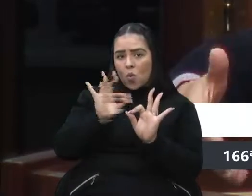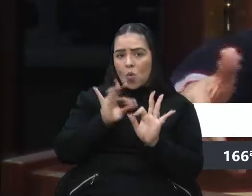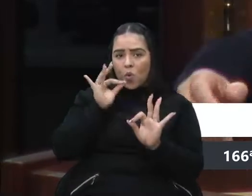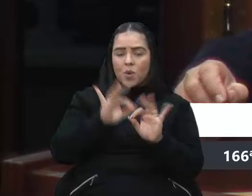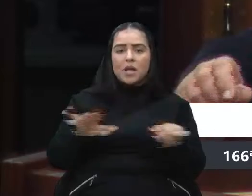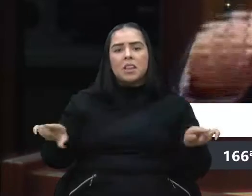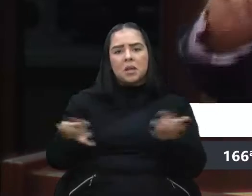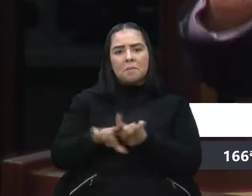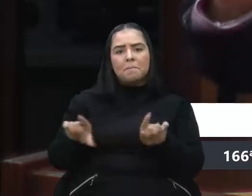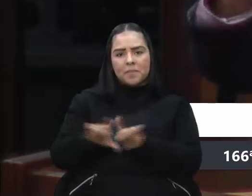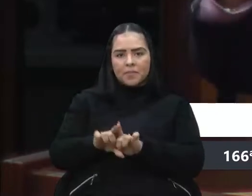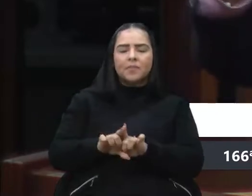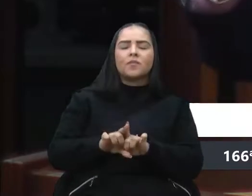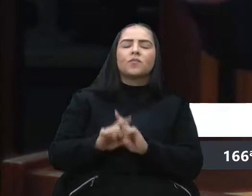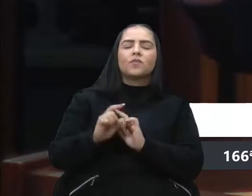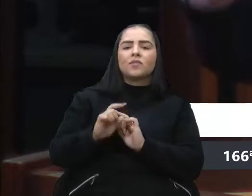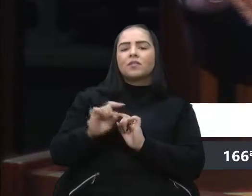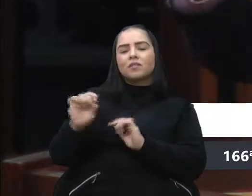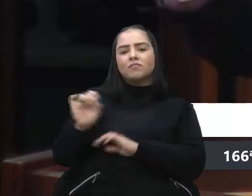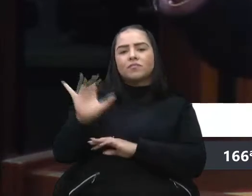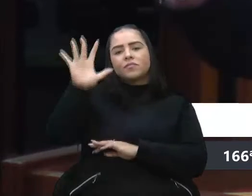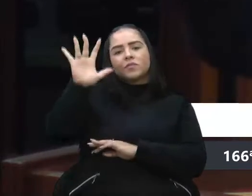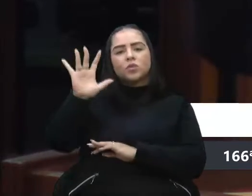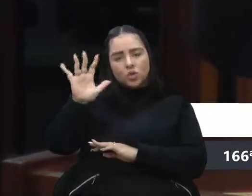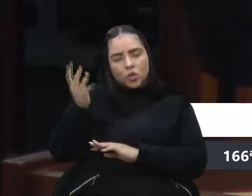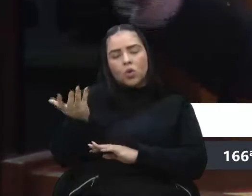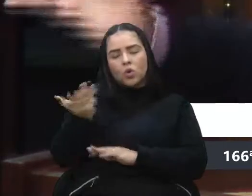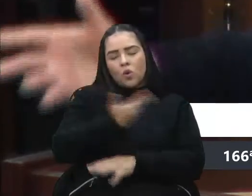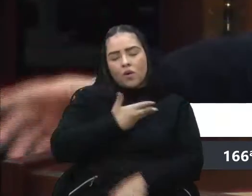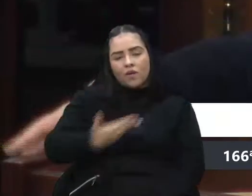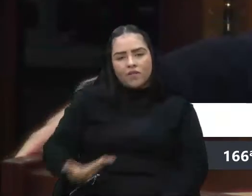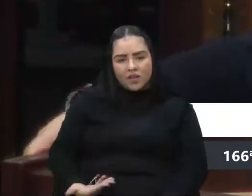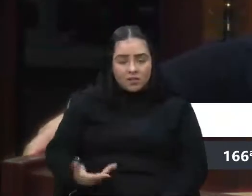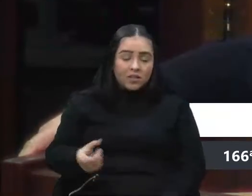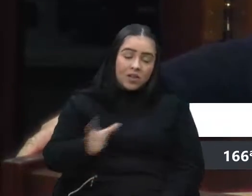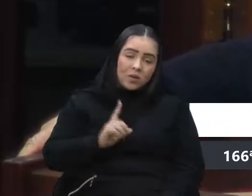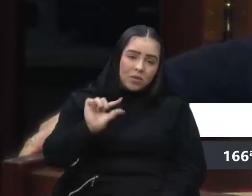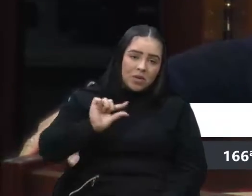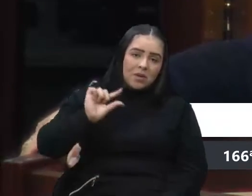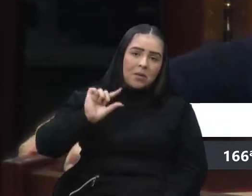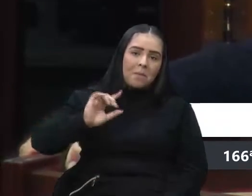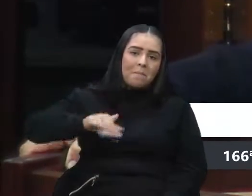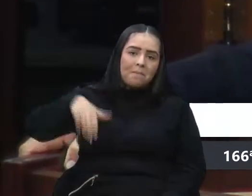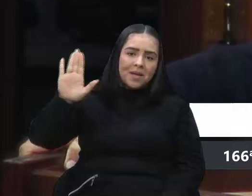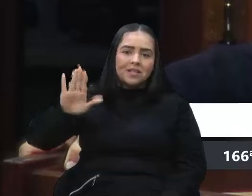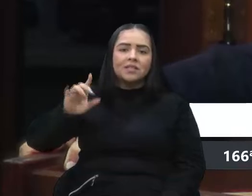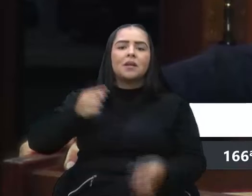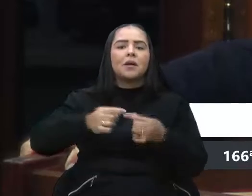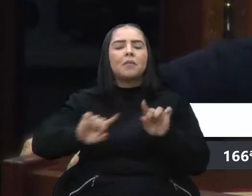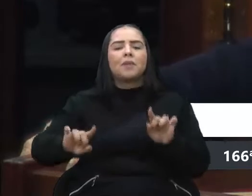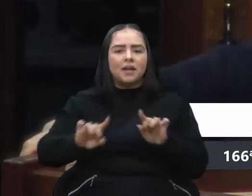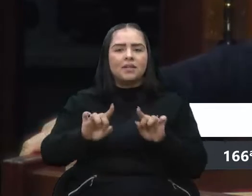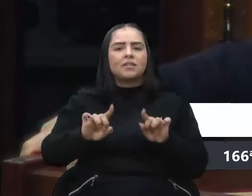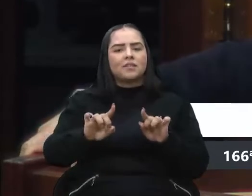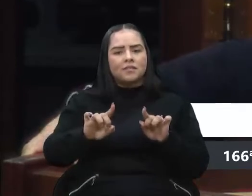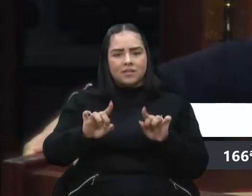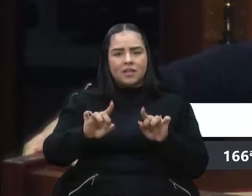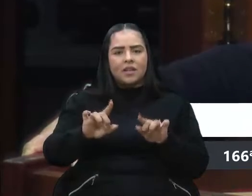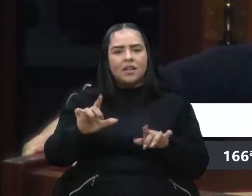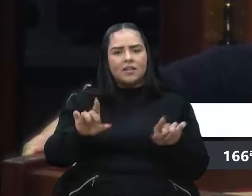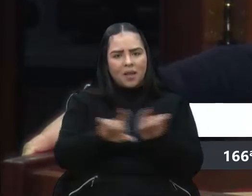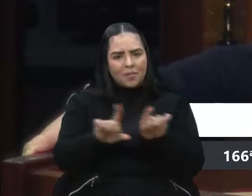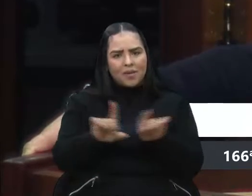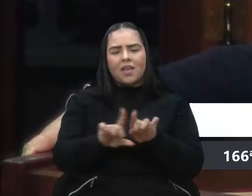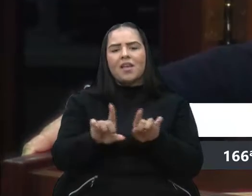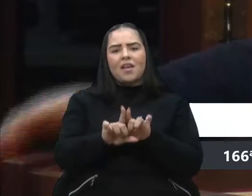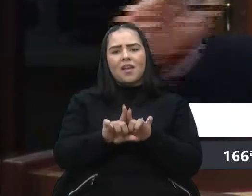do governo por um preço um pouquinho melhor, claro que não é ainda, mas reconhecimento para os nossos agricultores que tanto